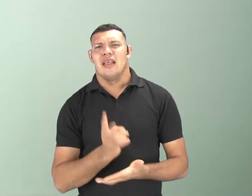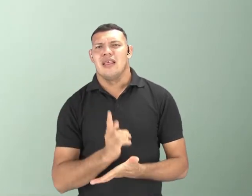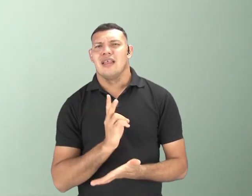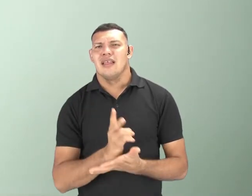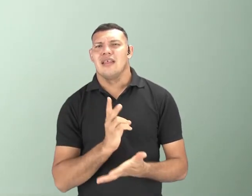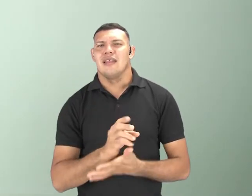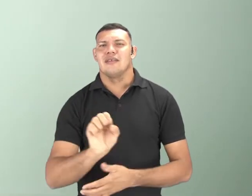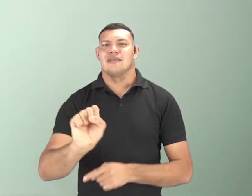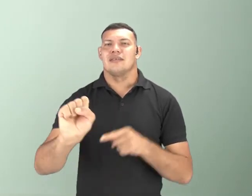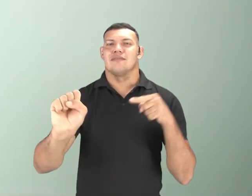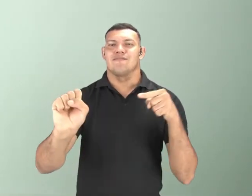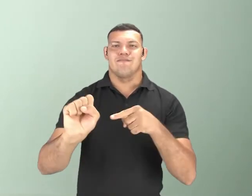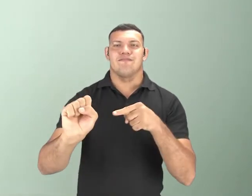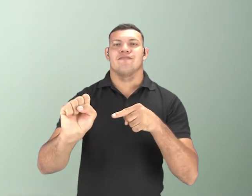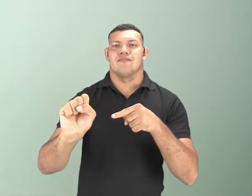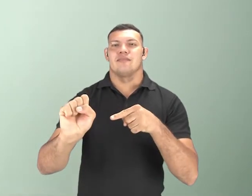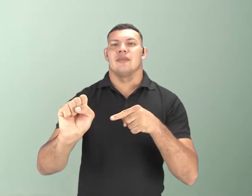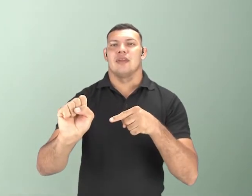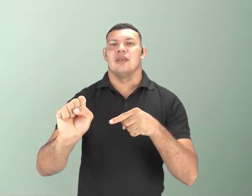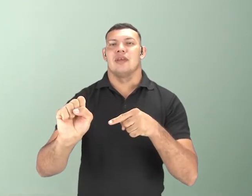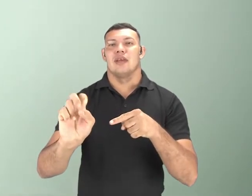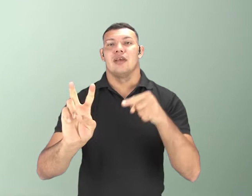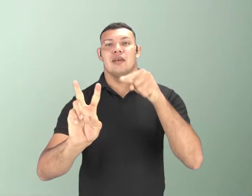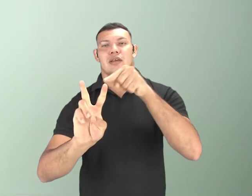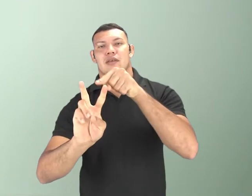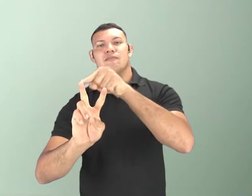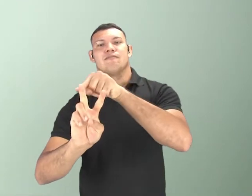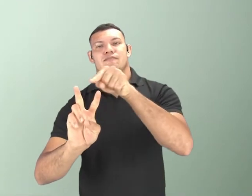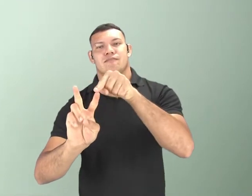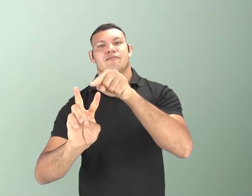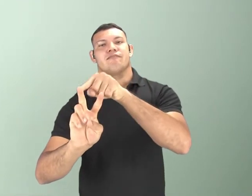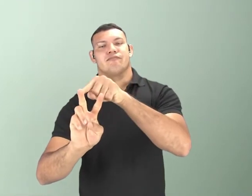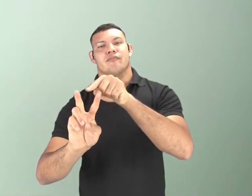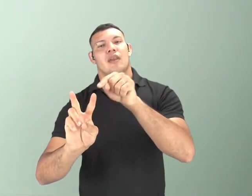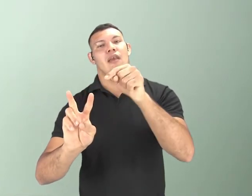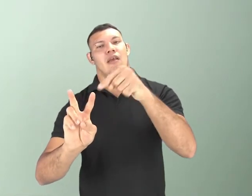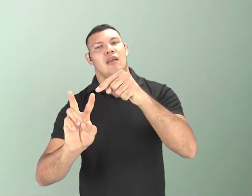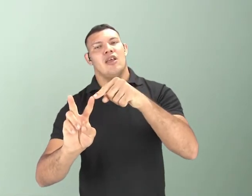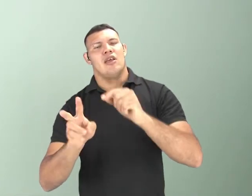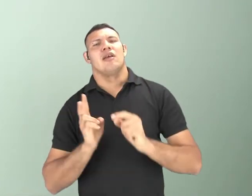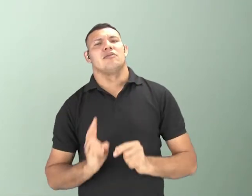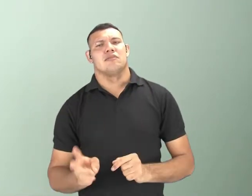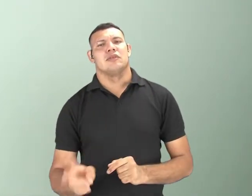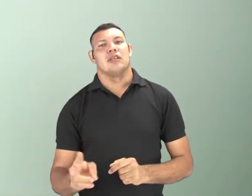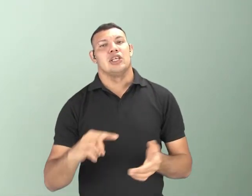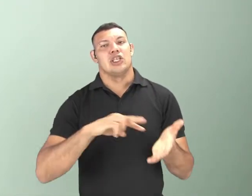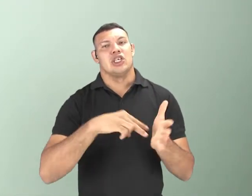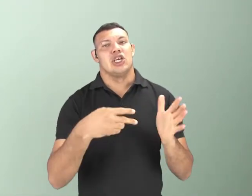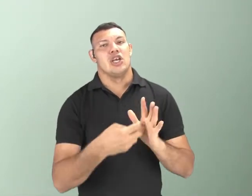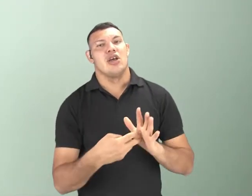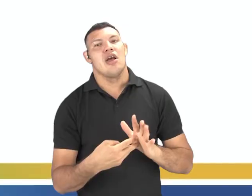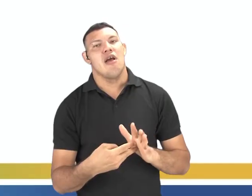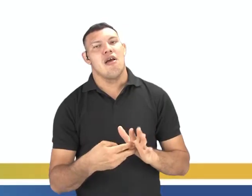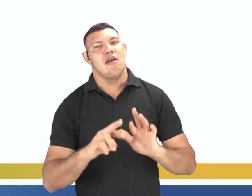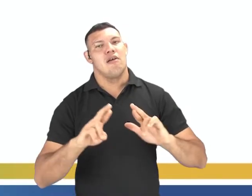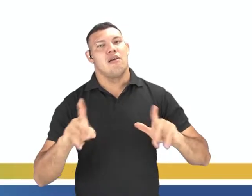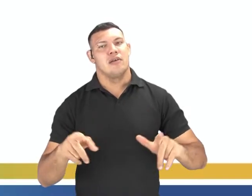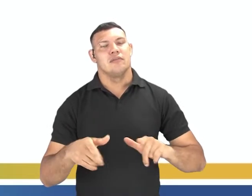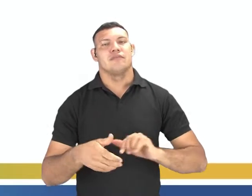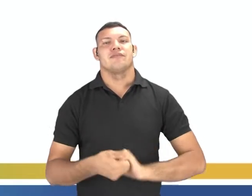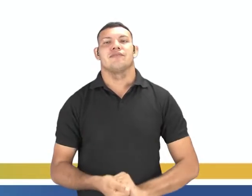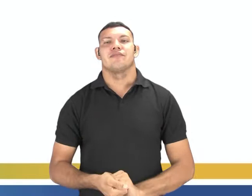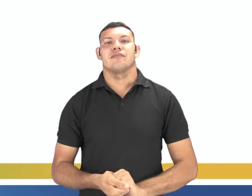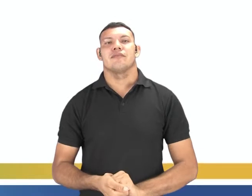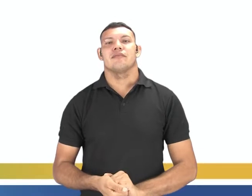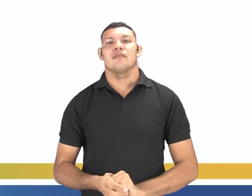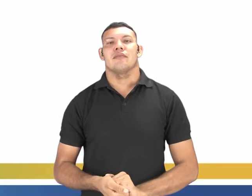que as formas são dos dois jeitos, só que cada uma com um significado diferente. Vamos ver então.